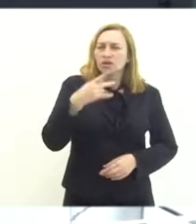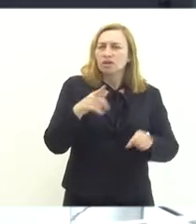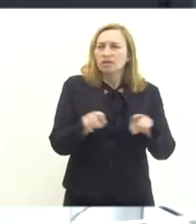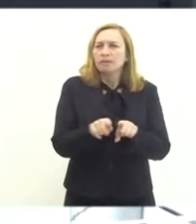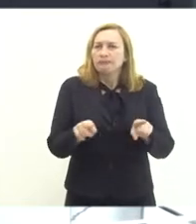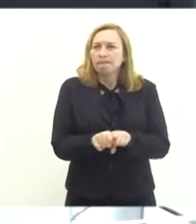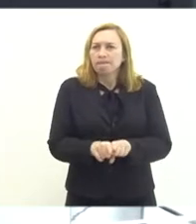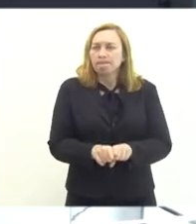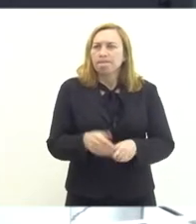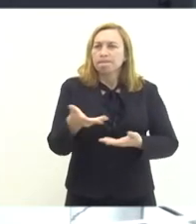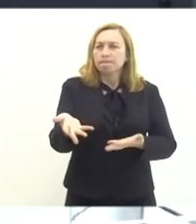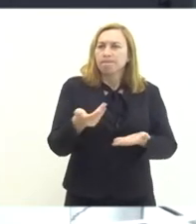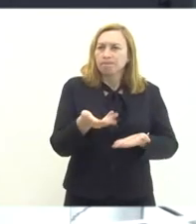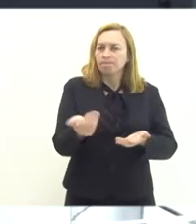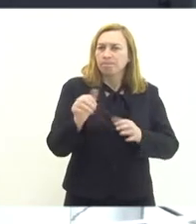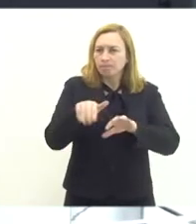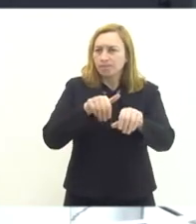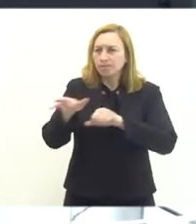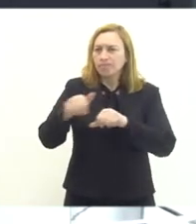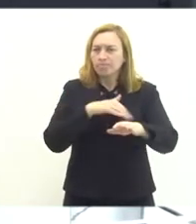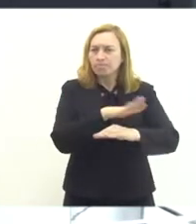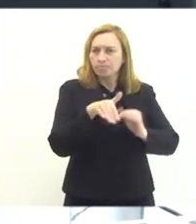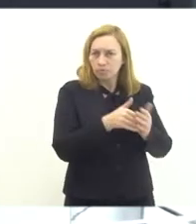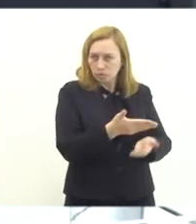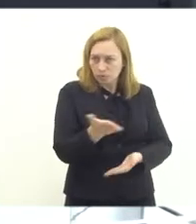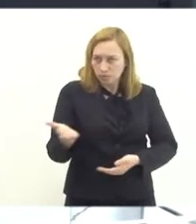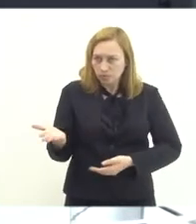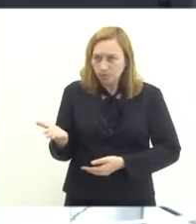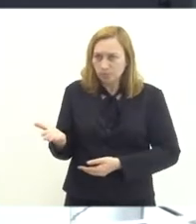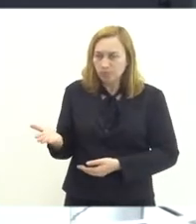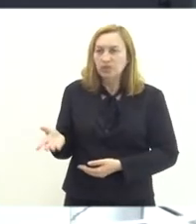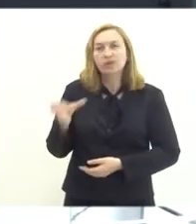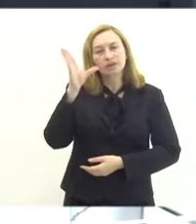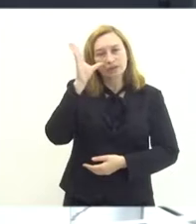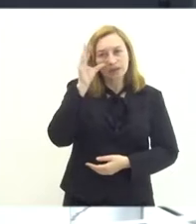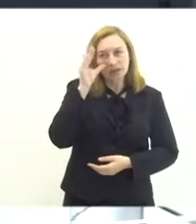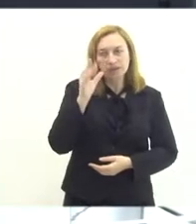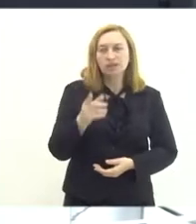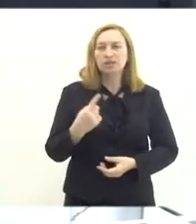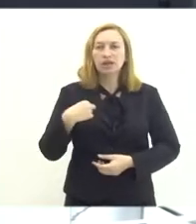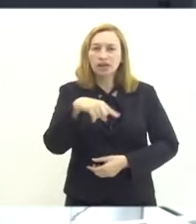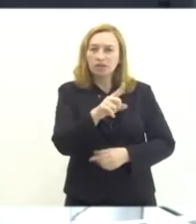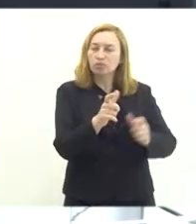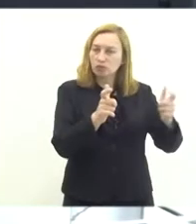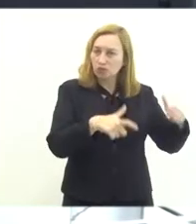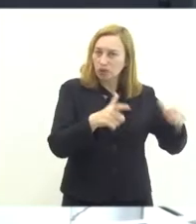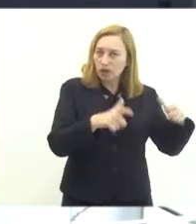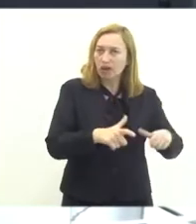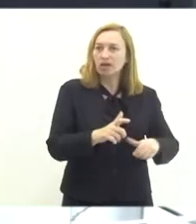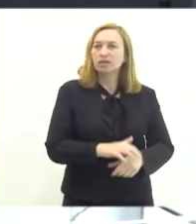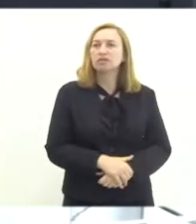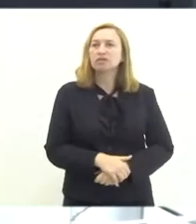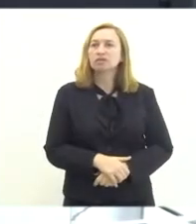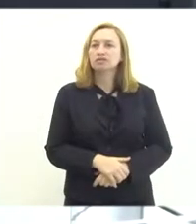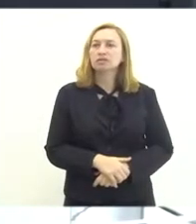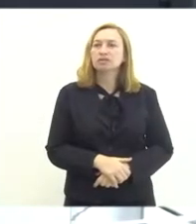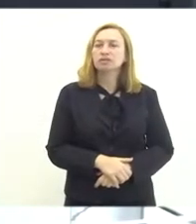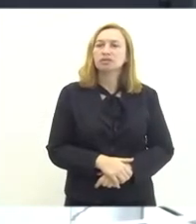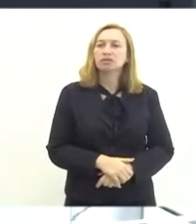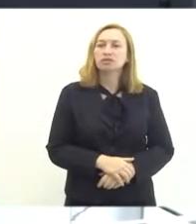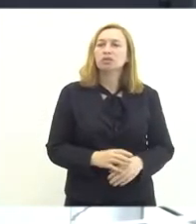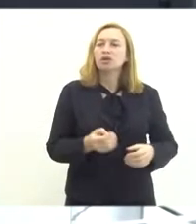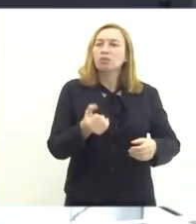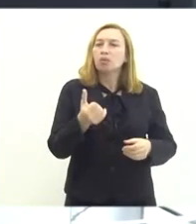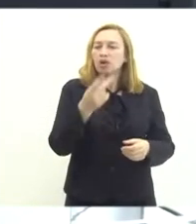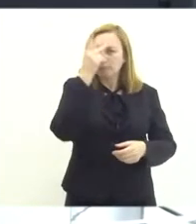fala também para convocar todas as certezas interessadas a comparecer por enquanto uma pequena parte tem